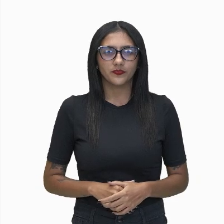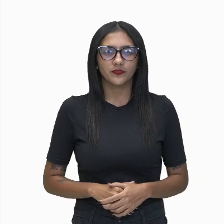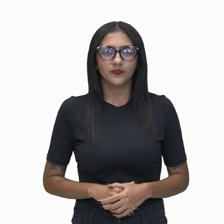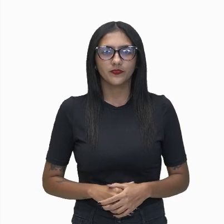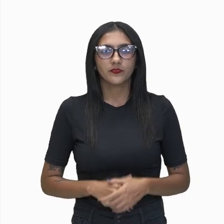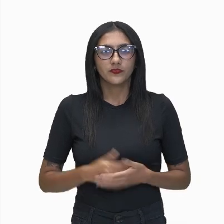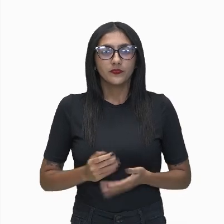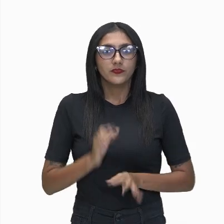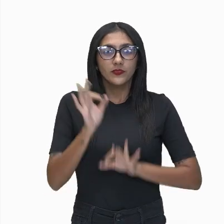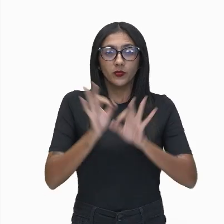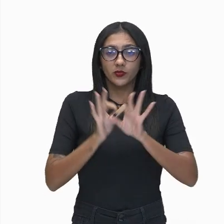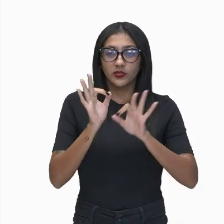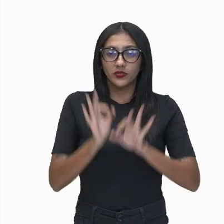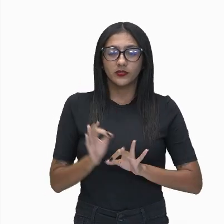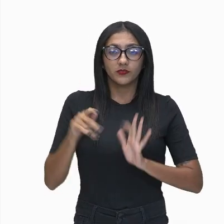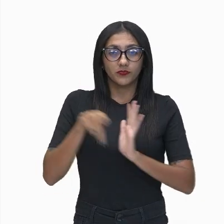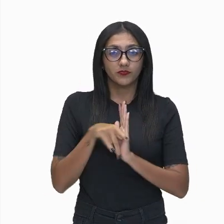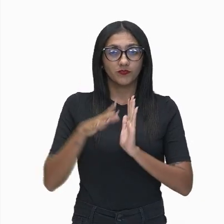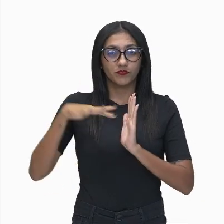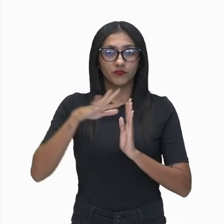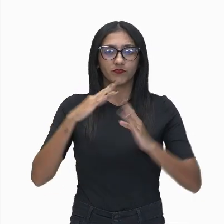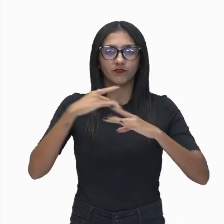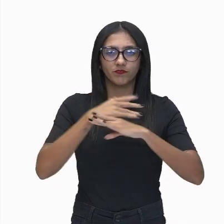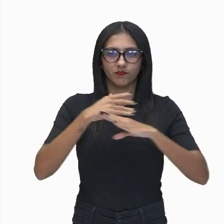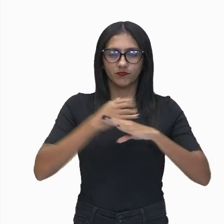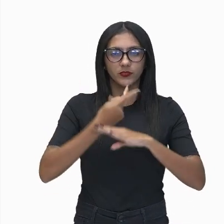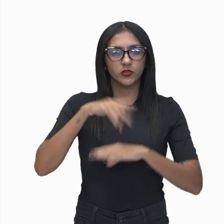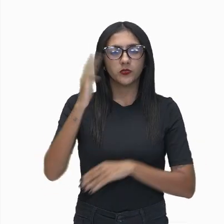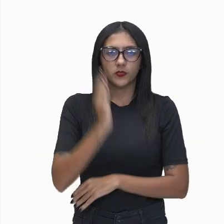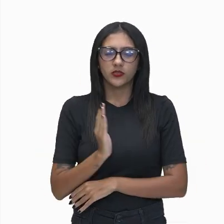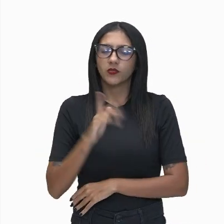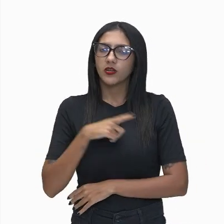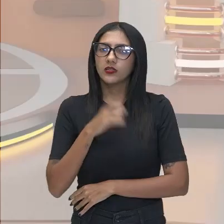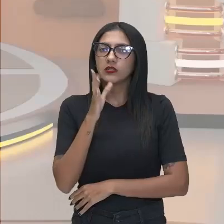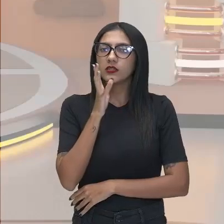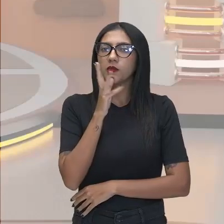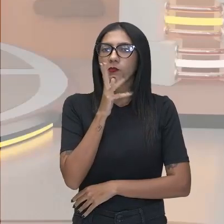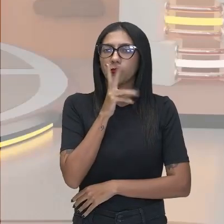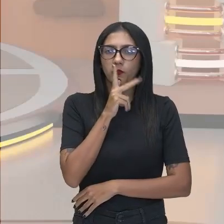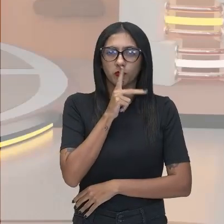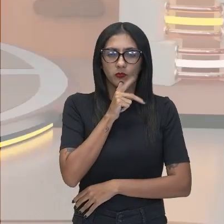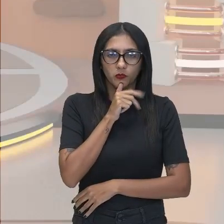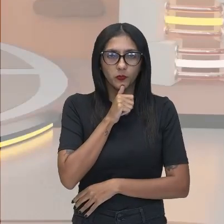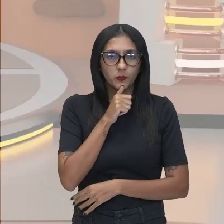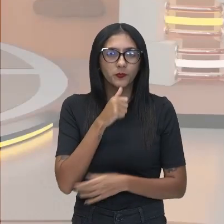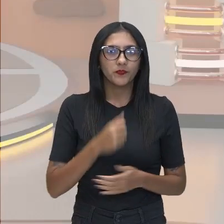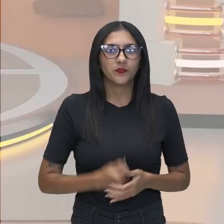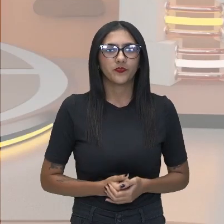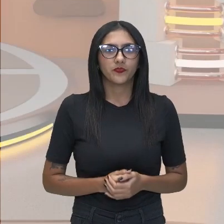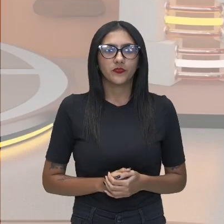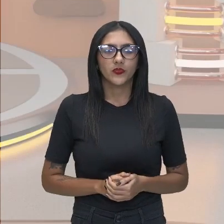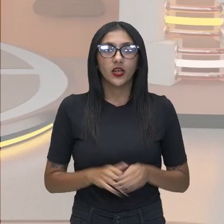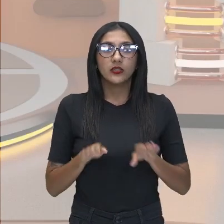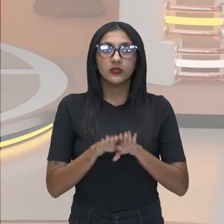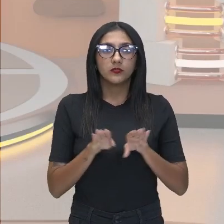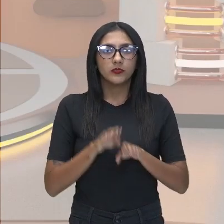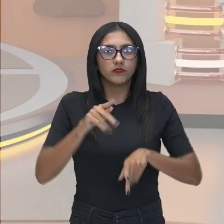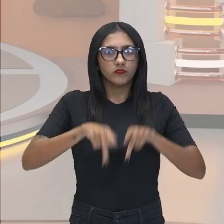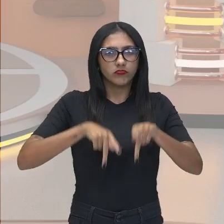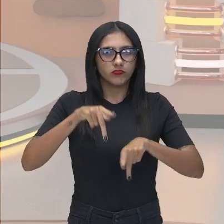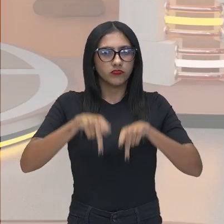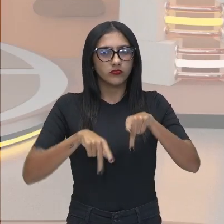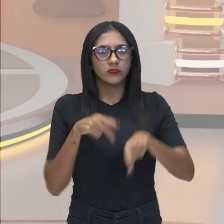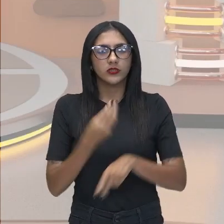urbanização brasileira, ele ocorre de forma tardia, ele ocorre aí, a população